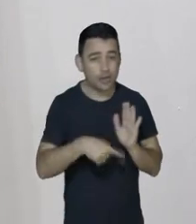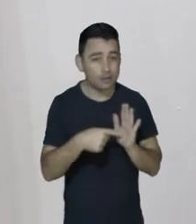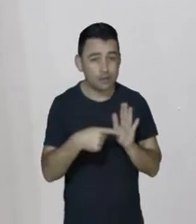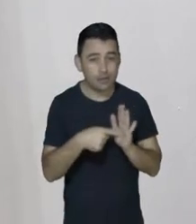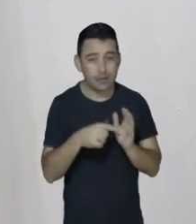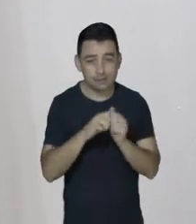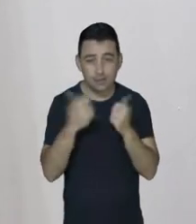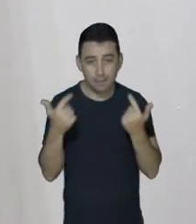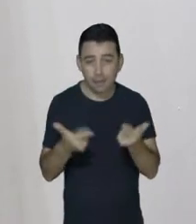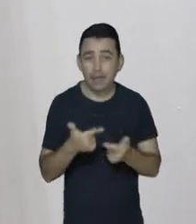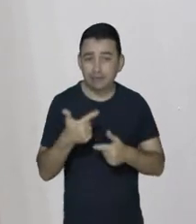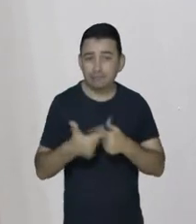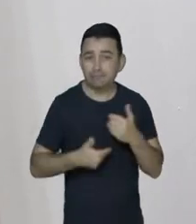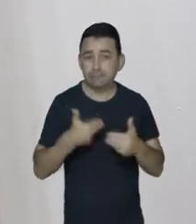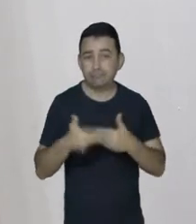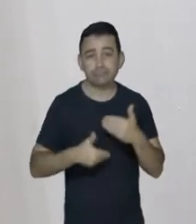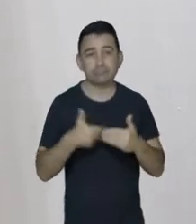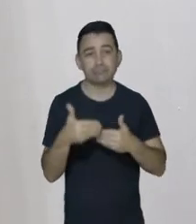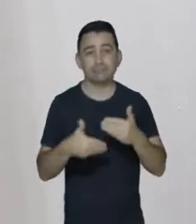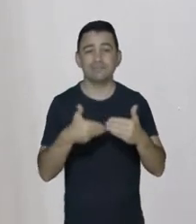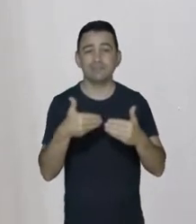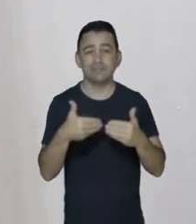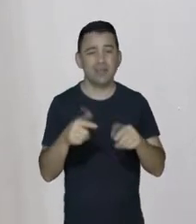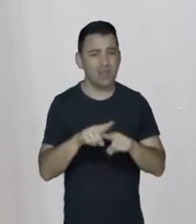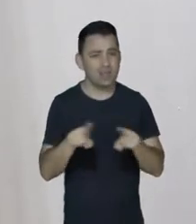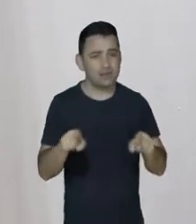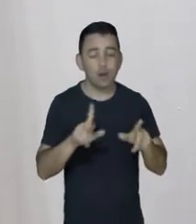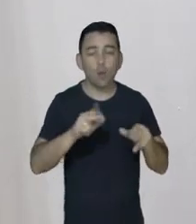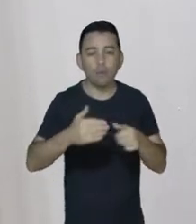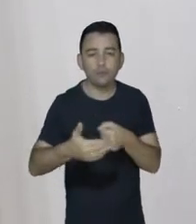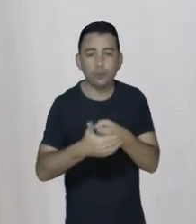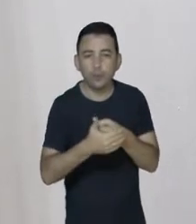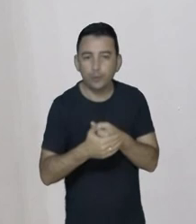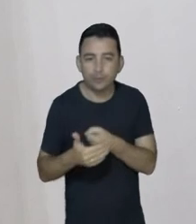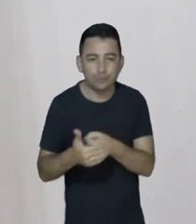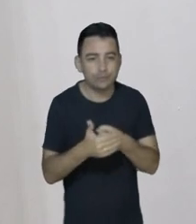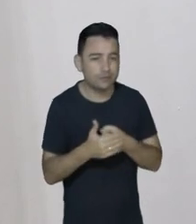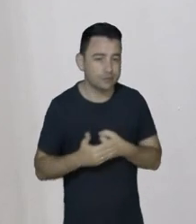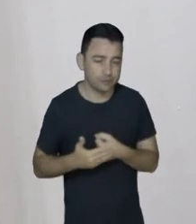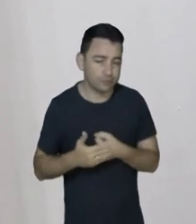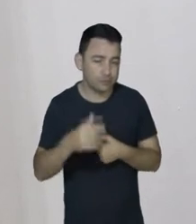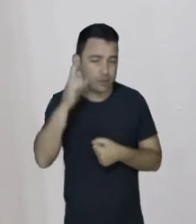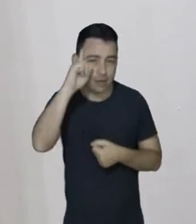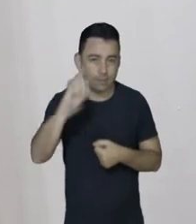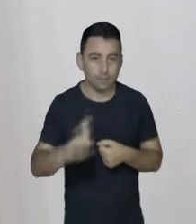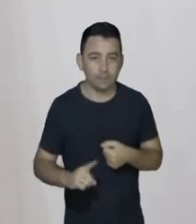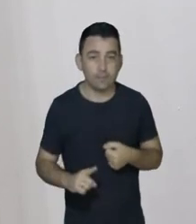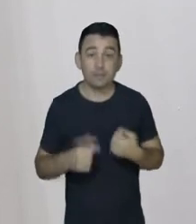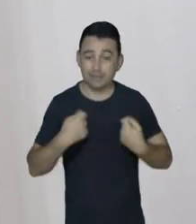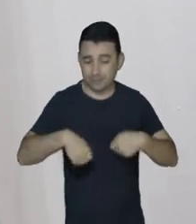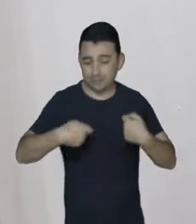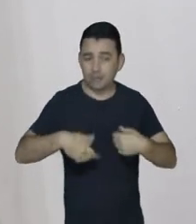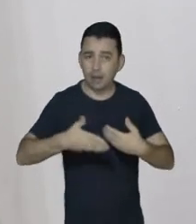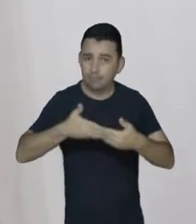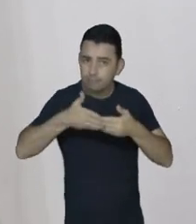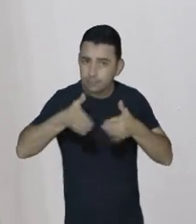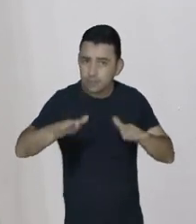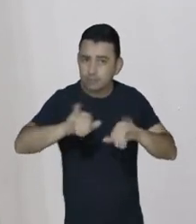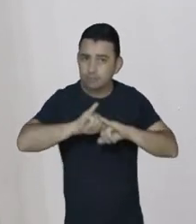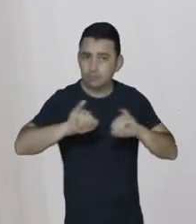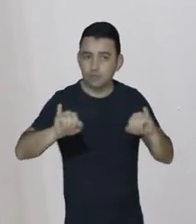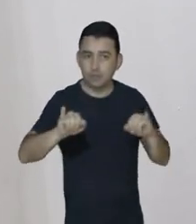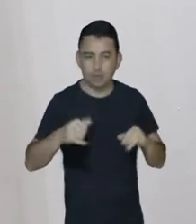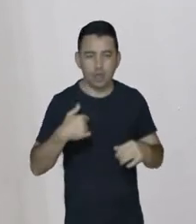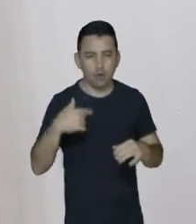Assembleia desenvolve e que ficam muito ocultos ou escondidos, e isso a gente precisava abrir. Eu cheguei na Assembleia,